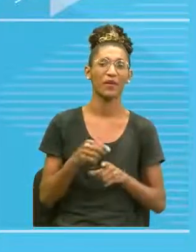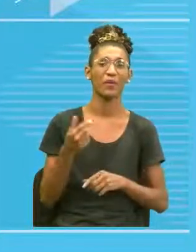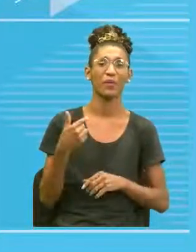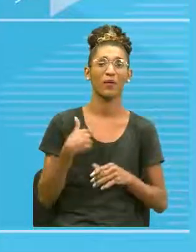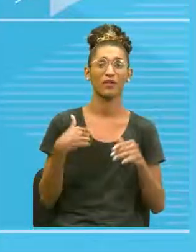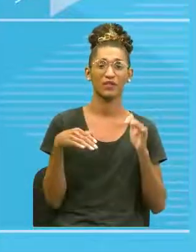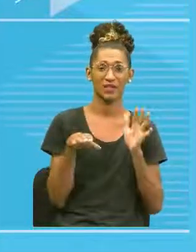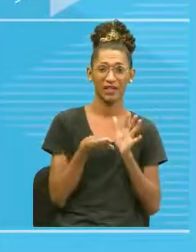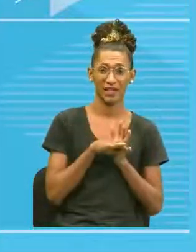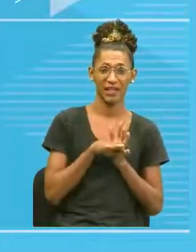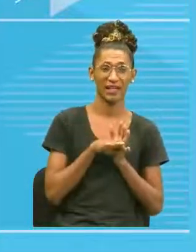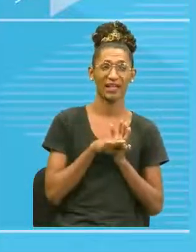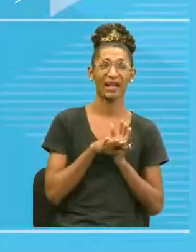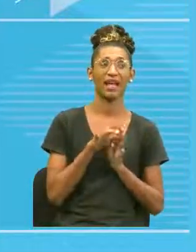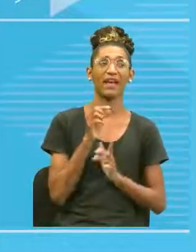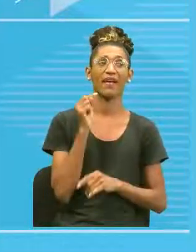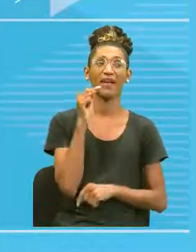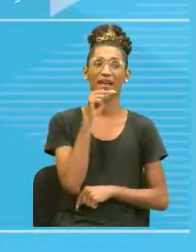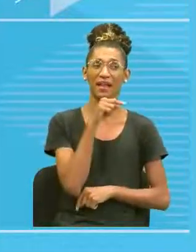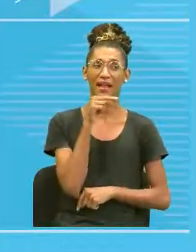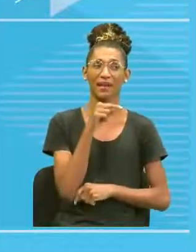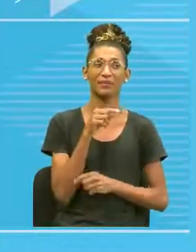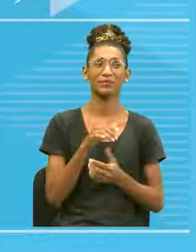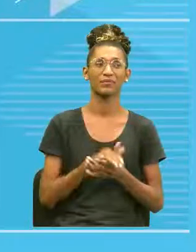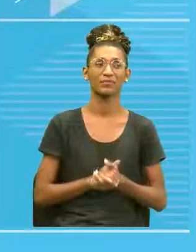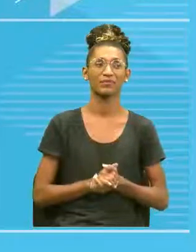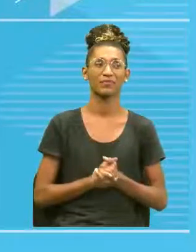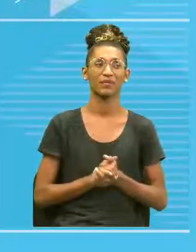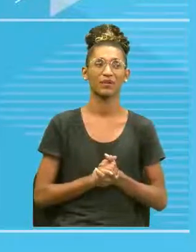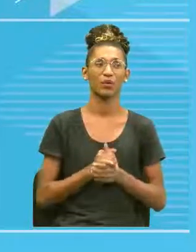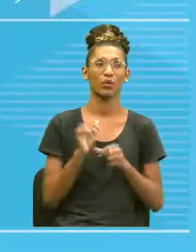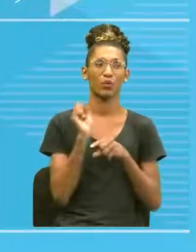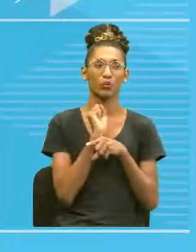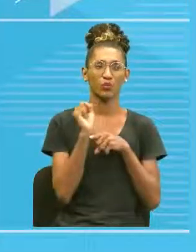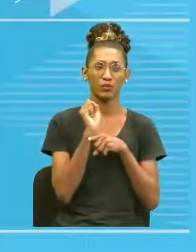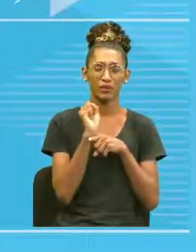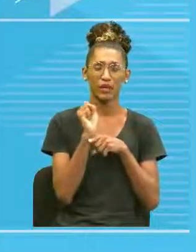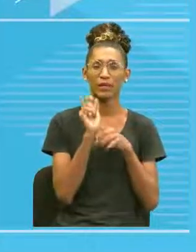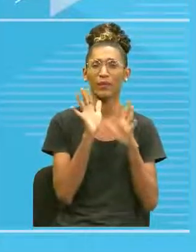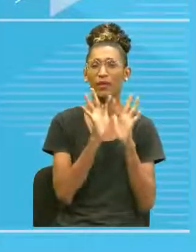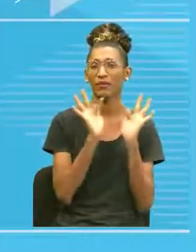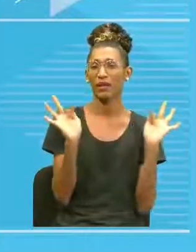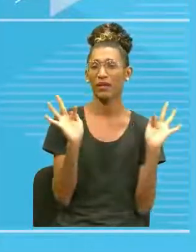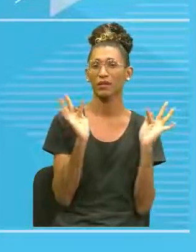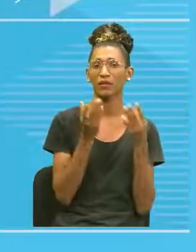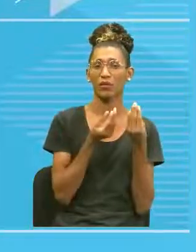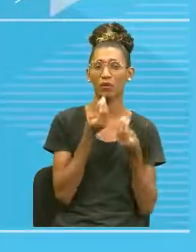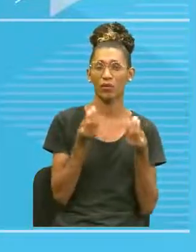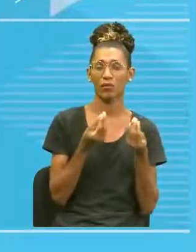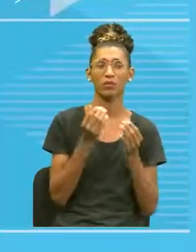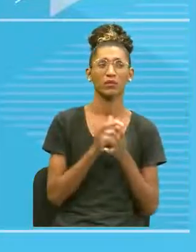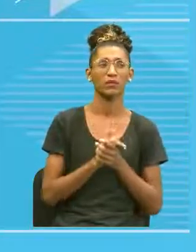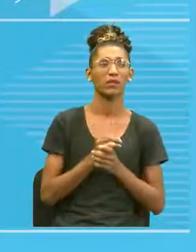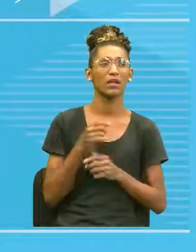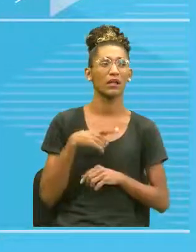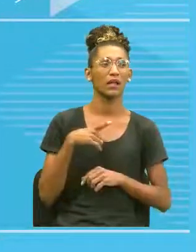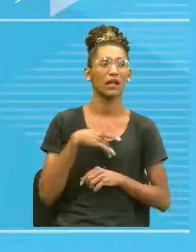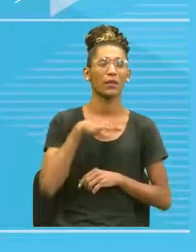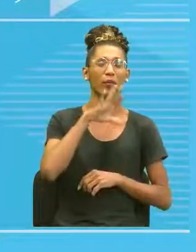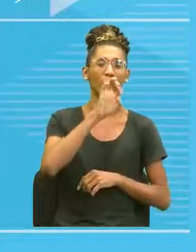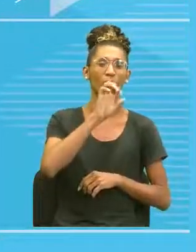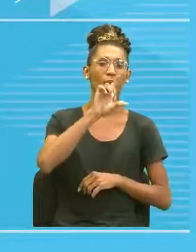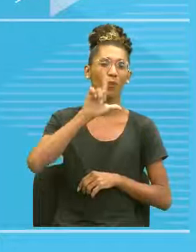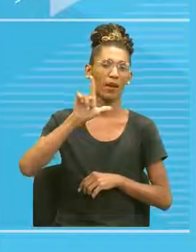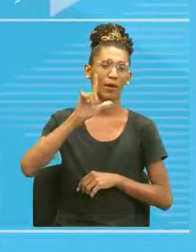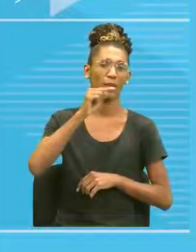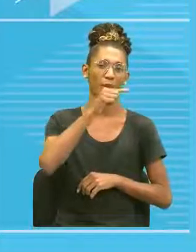o João chega ele entra lá ele então Ó o Sujeito da frase aqui no caso é ele